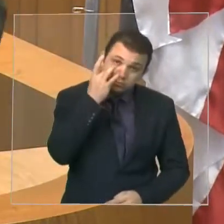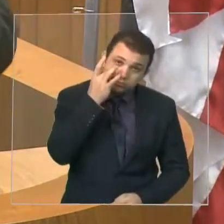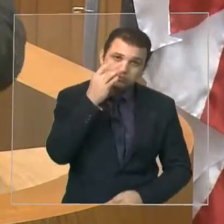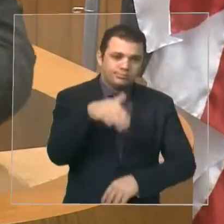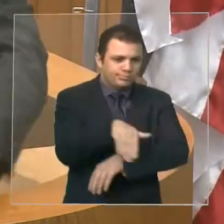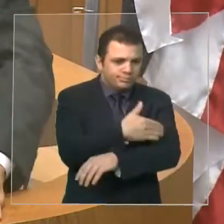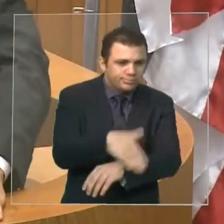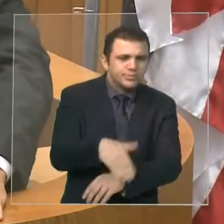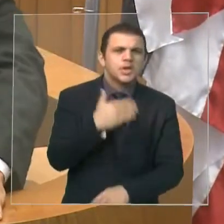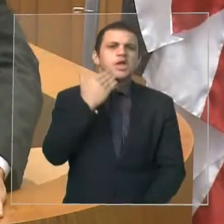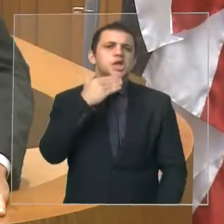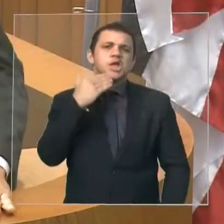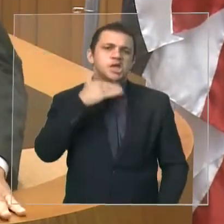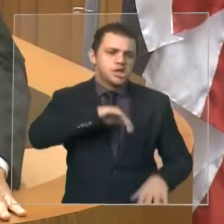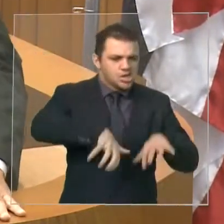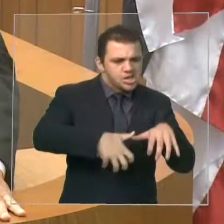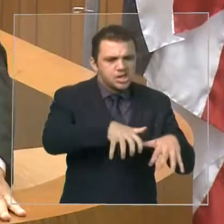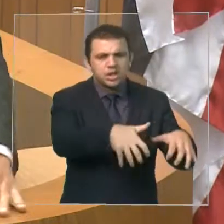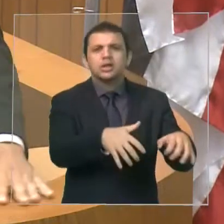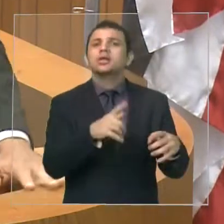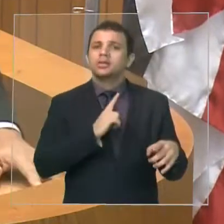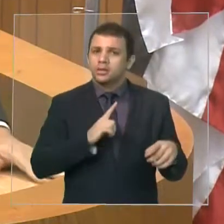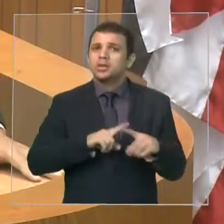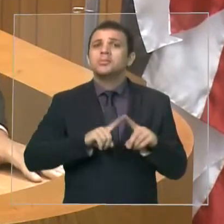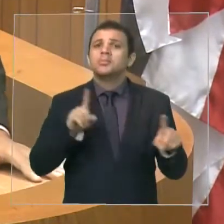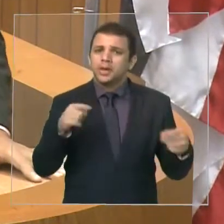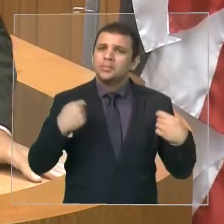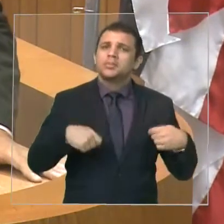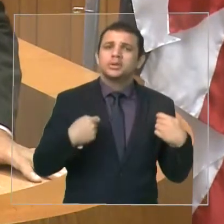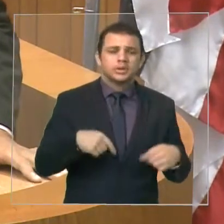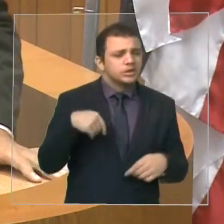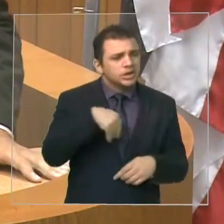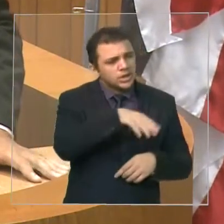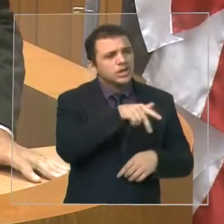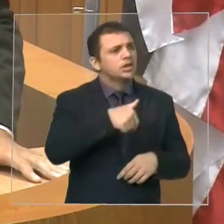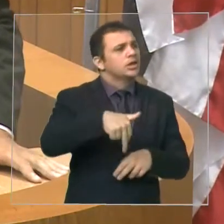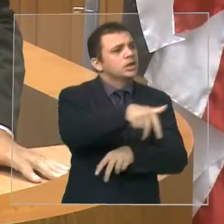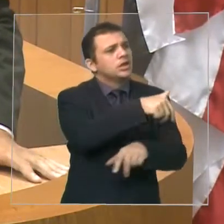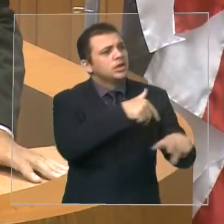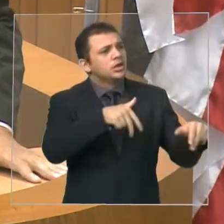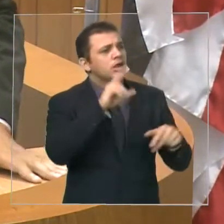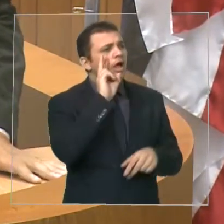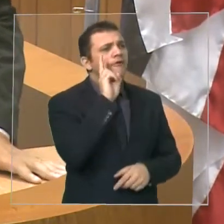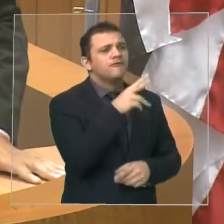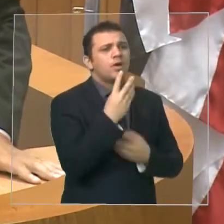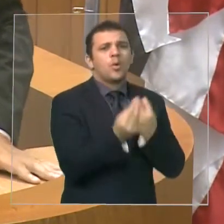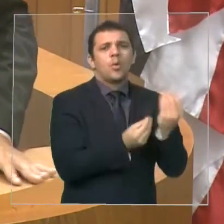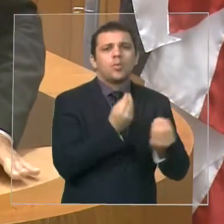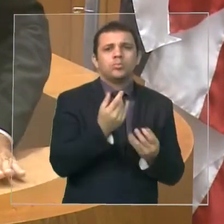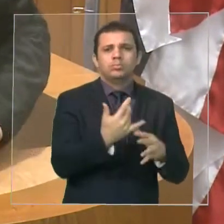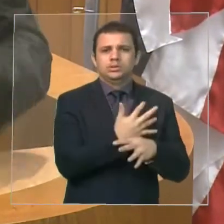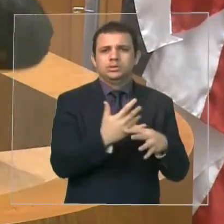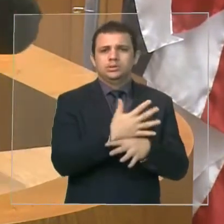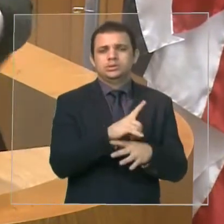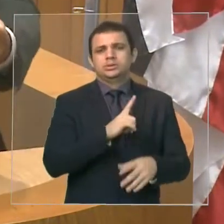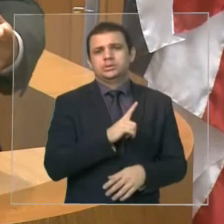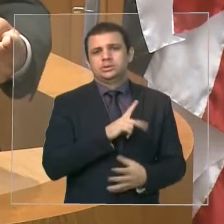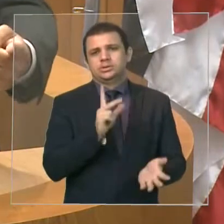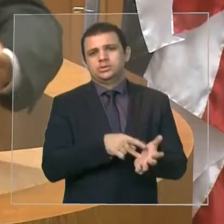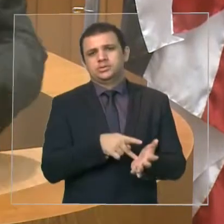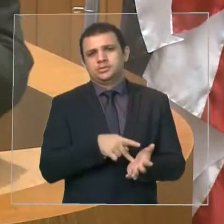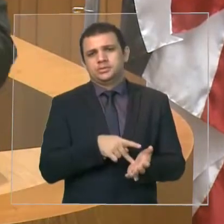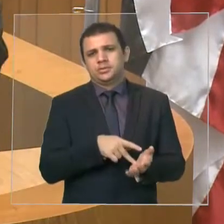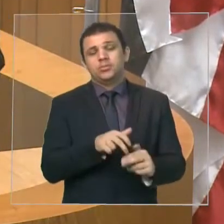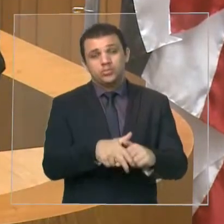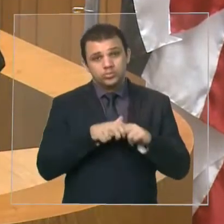estejam esburacadas, mas é preciso que a gente ande para ver a situação da cidade. E o que nós cobramos do prefeito Zé Vieira foi exatamente